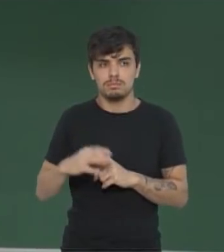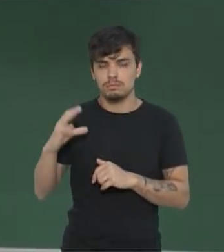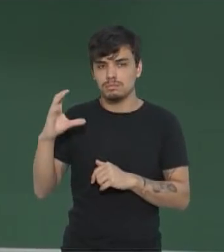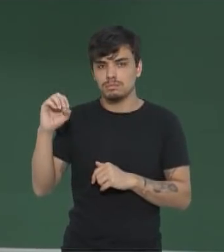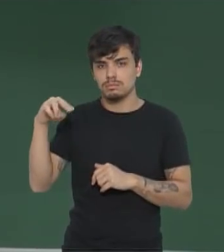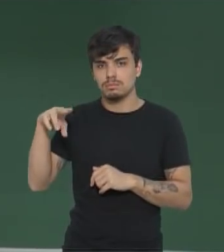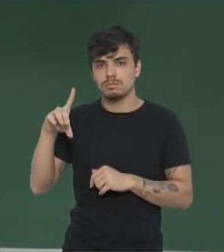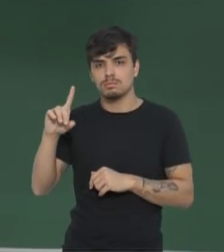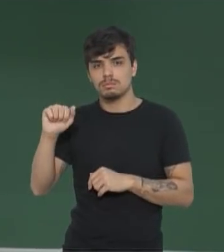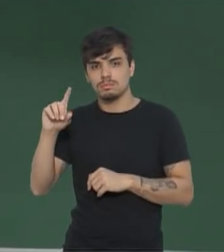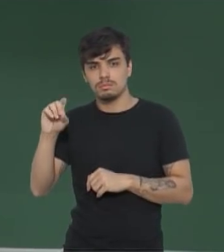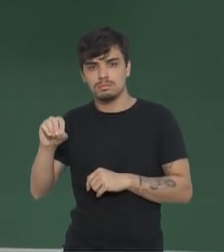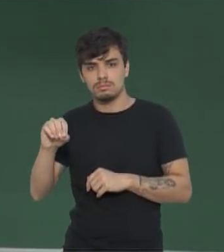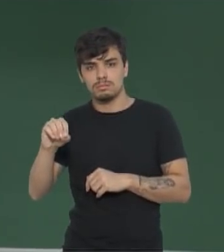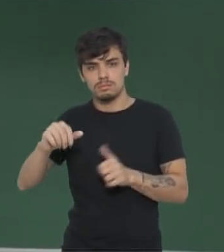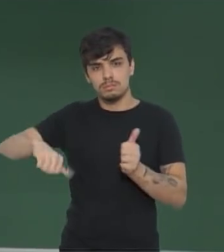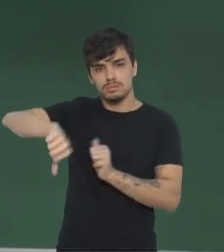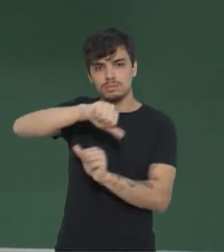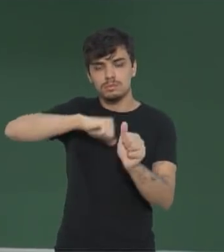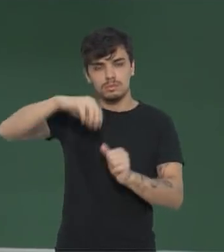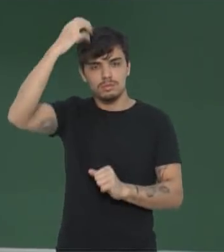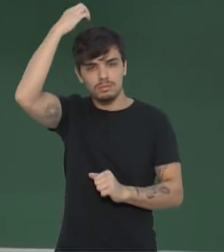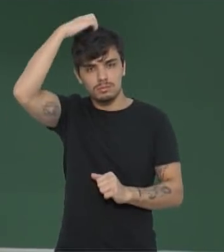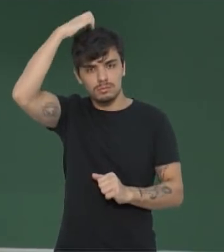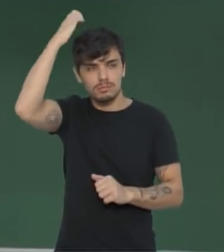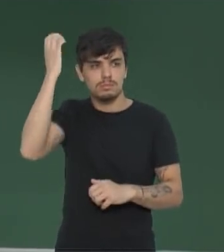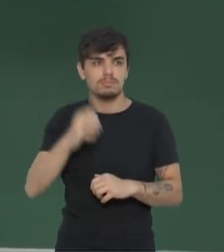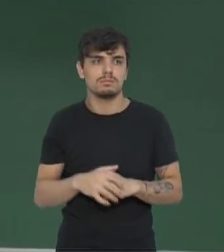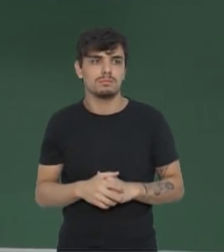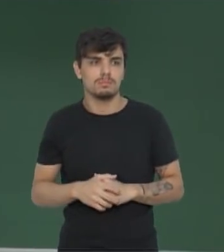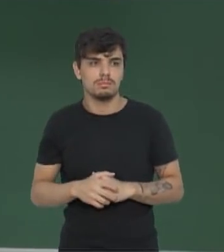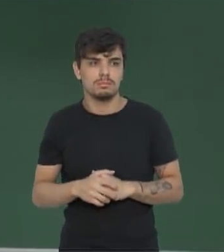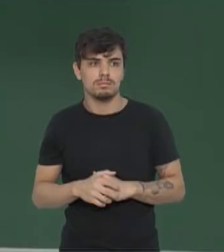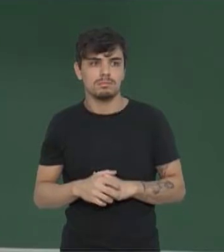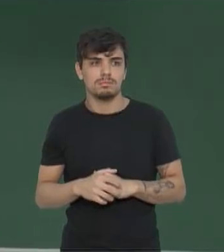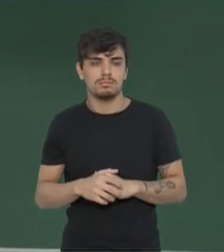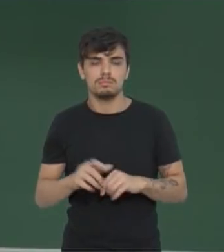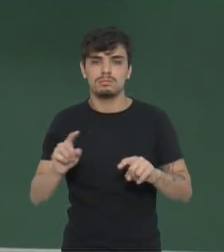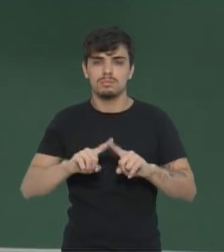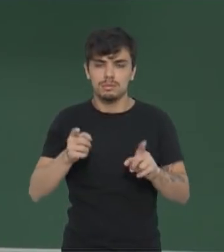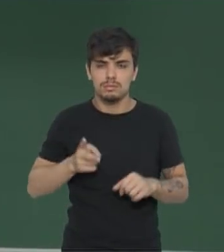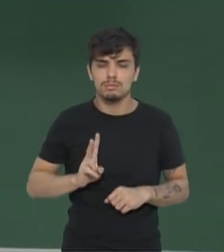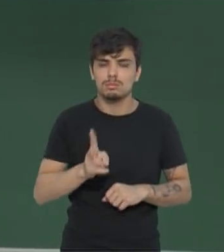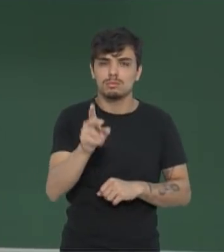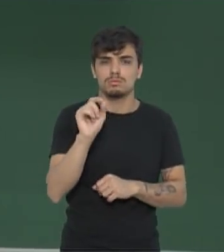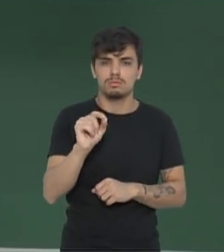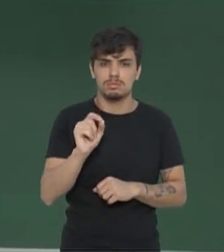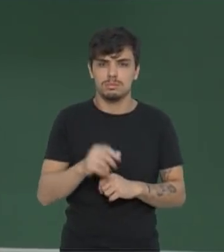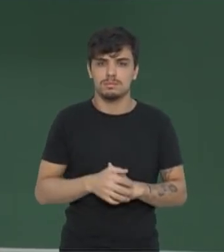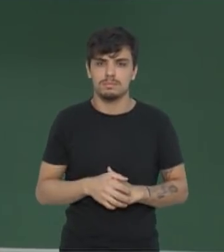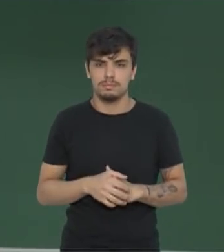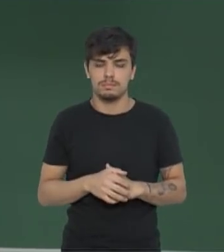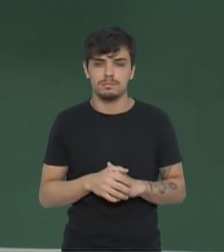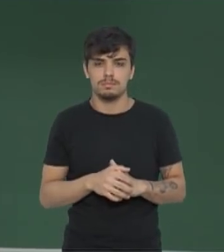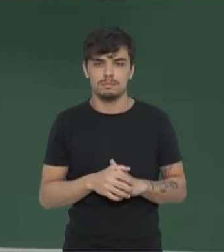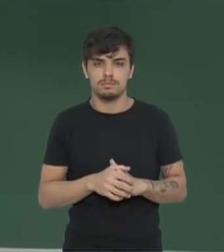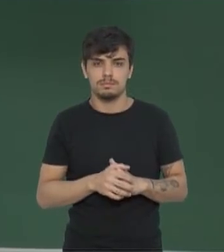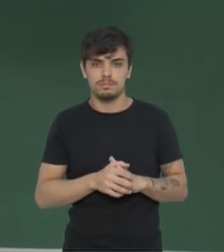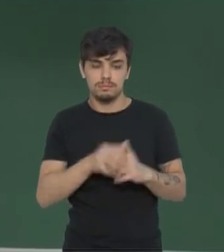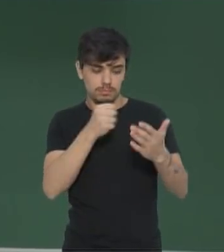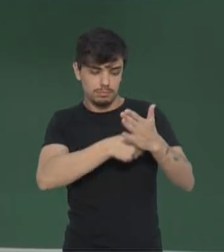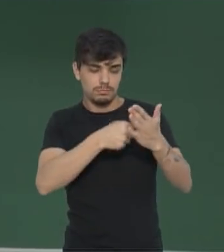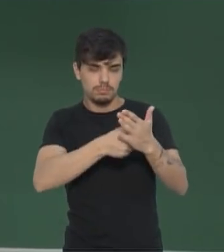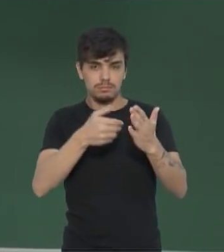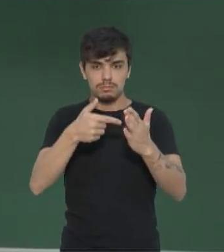torna um reino de portucalense. Mas e aí? Continua ainda a luta contra os árabes, porque tem que expandir